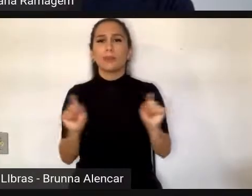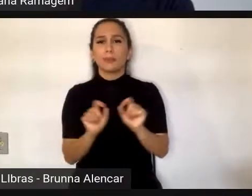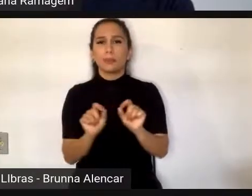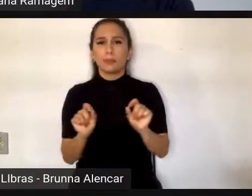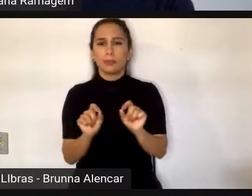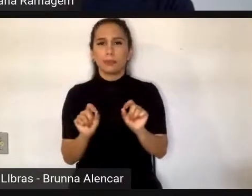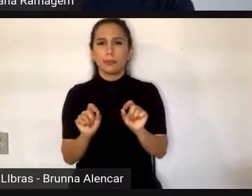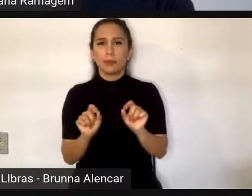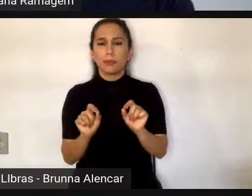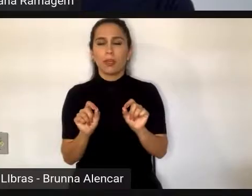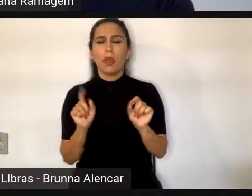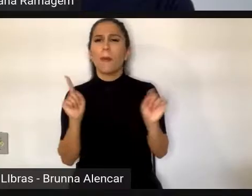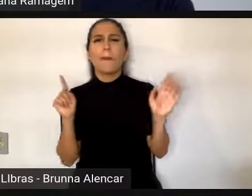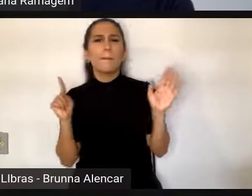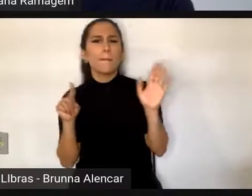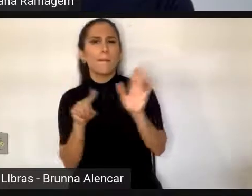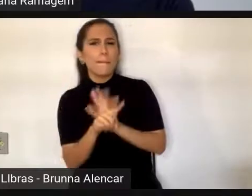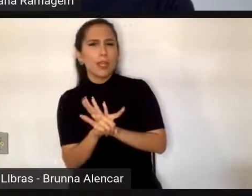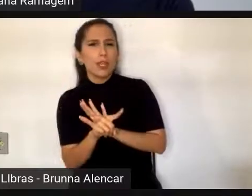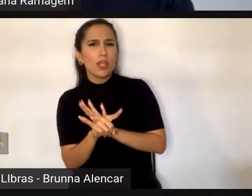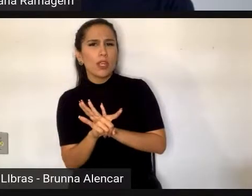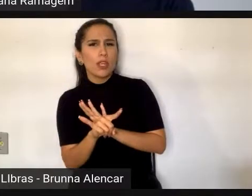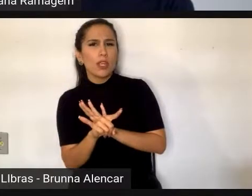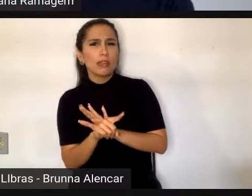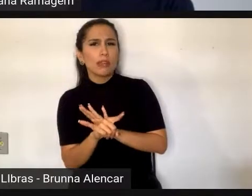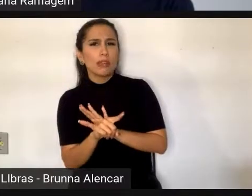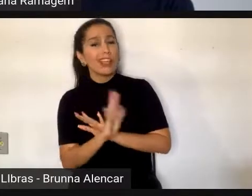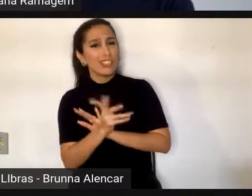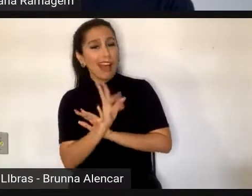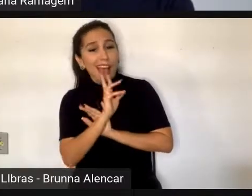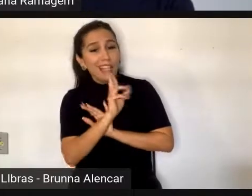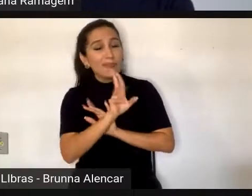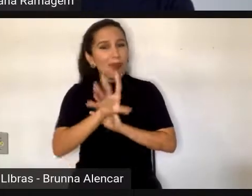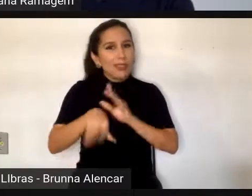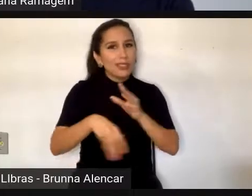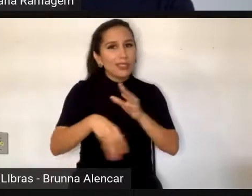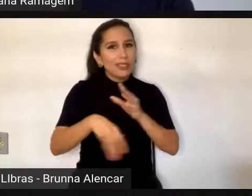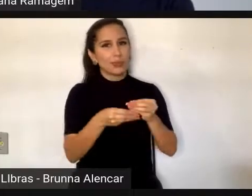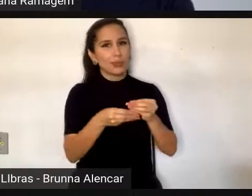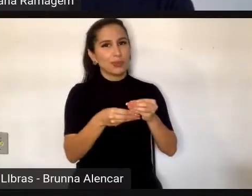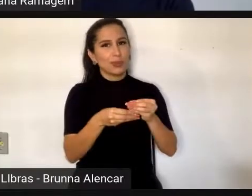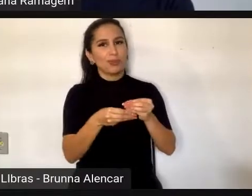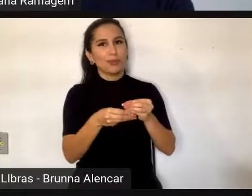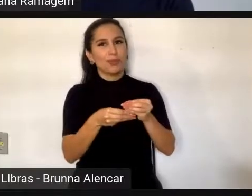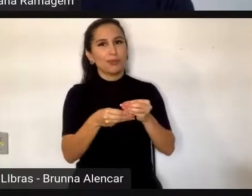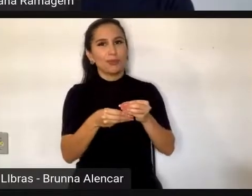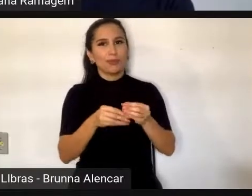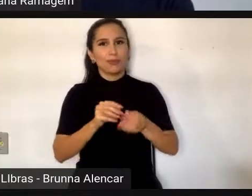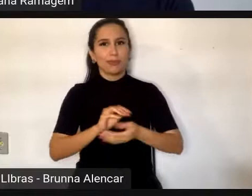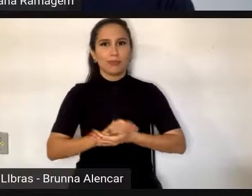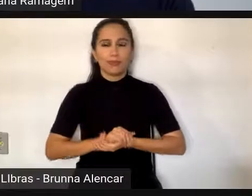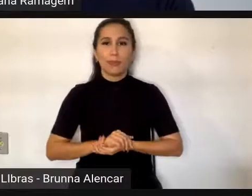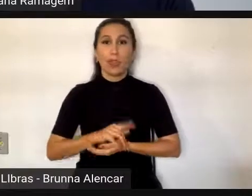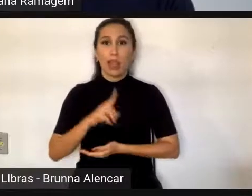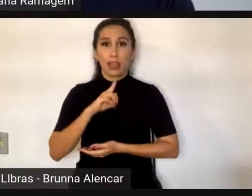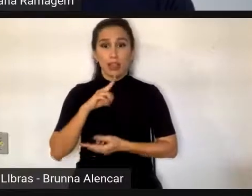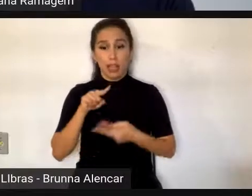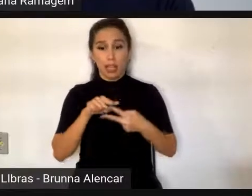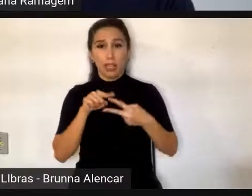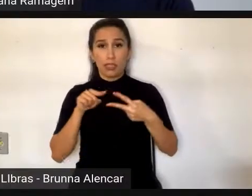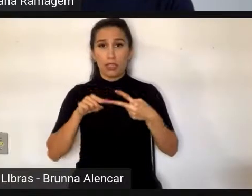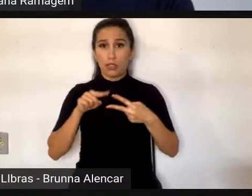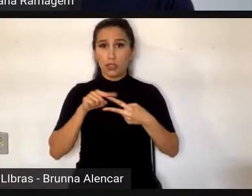uma perguntinha com uma resposta logo em seguida, né? Existem duas grandes verdades nessa